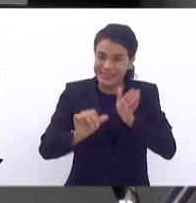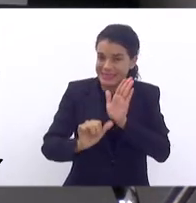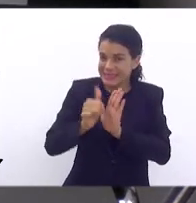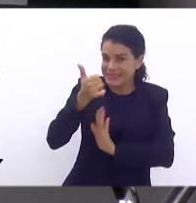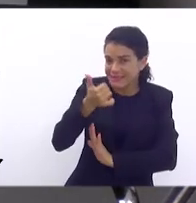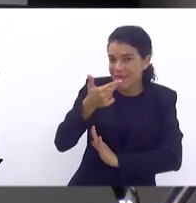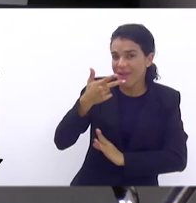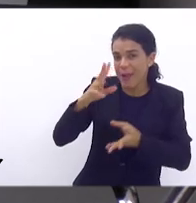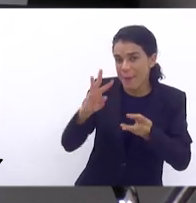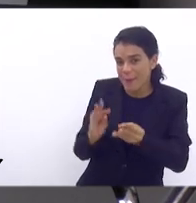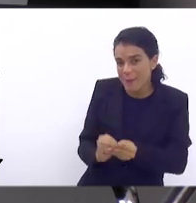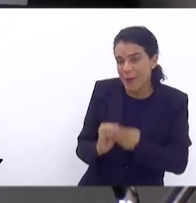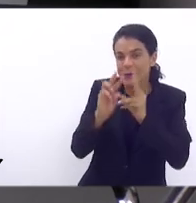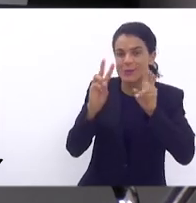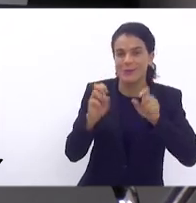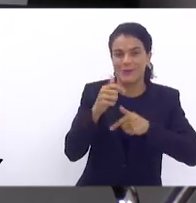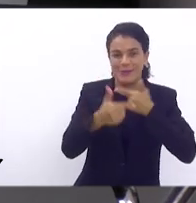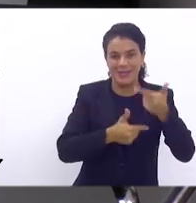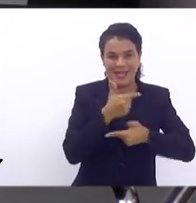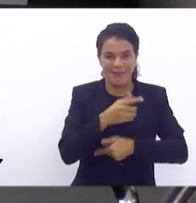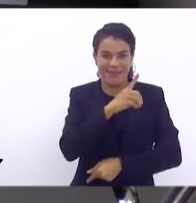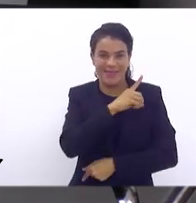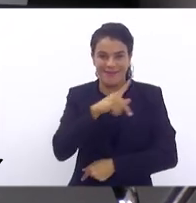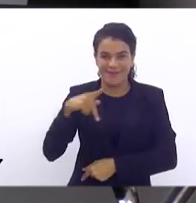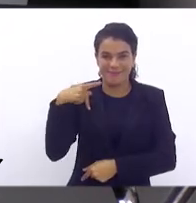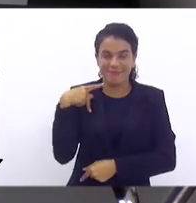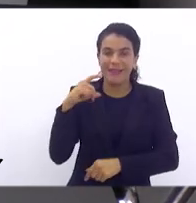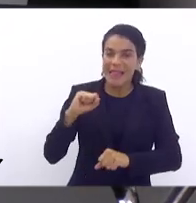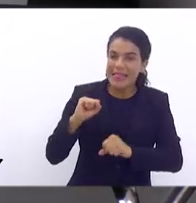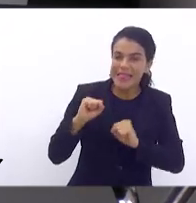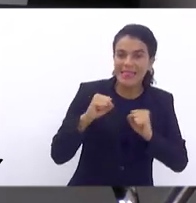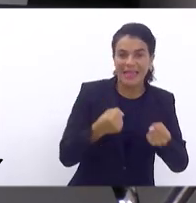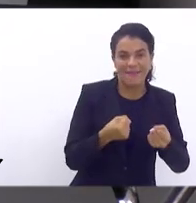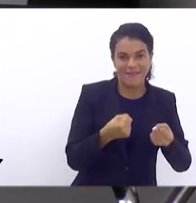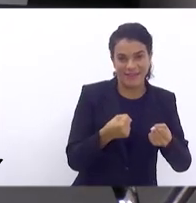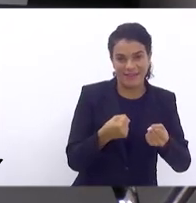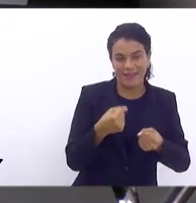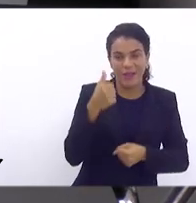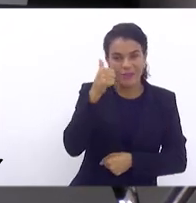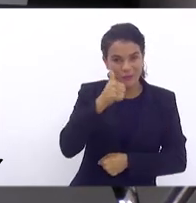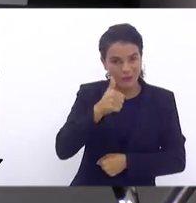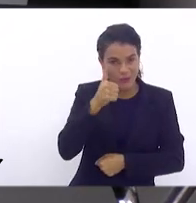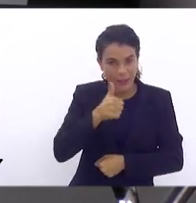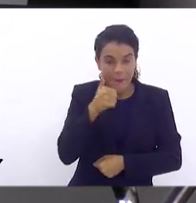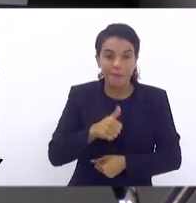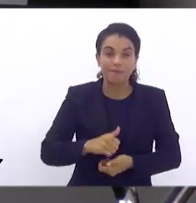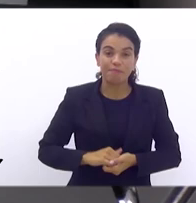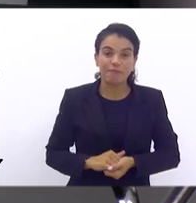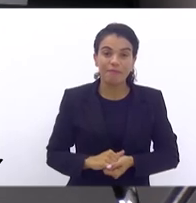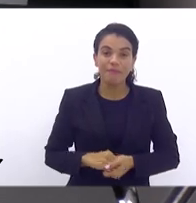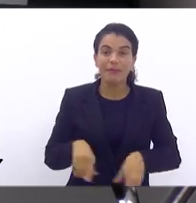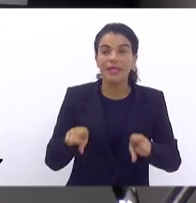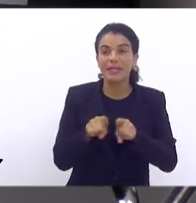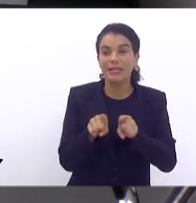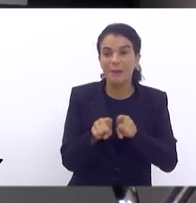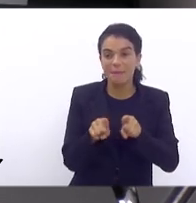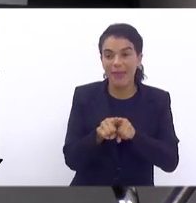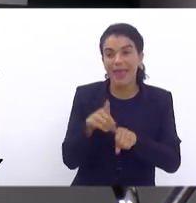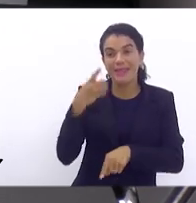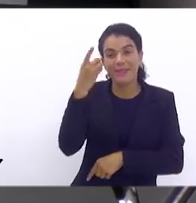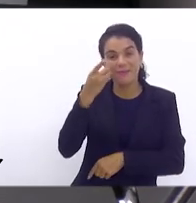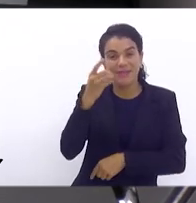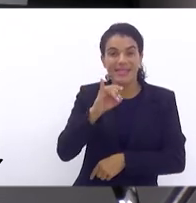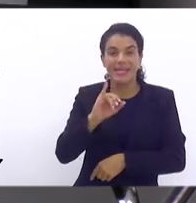falar um pouco sobre o trabalho da Defensoria na defesa dos direitos das mulheres porque acho que é a primeira oportunidade como eu disse de estar aqui com a deputada